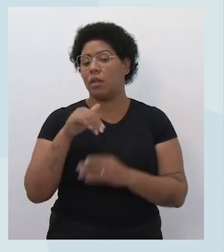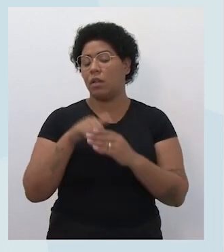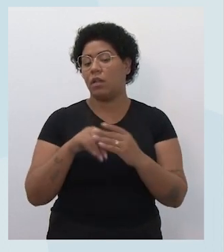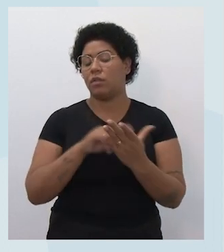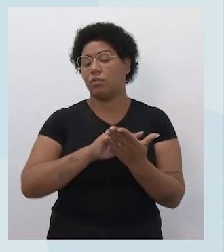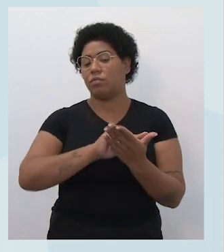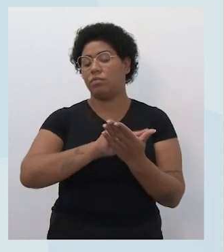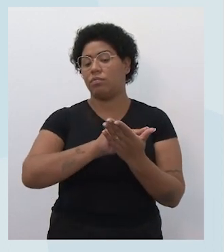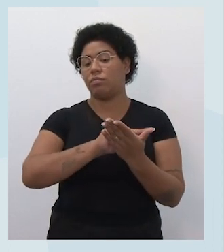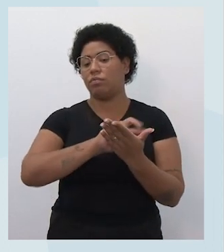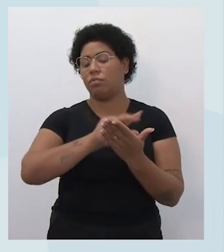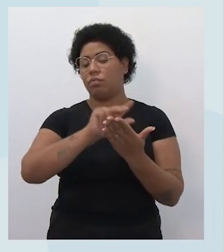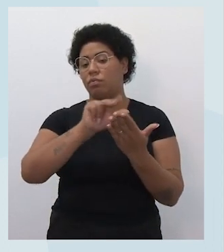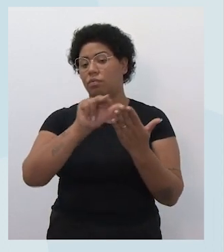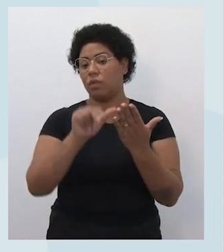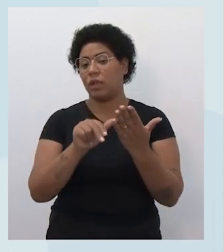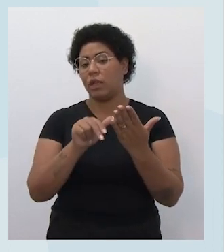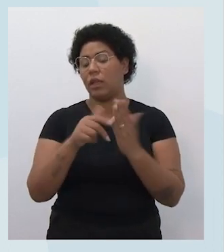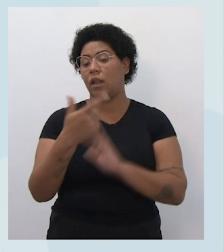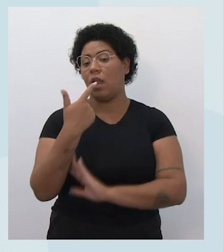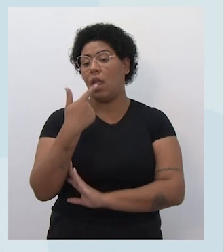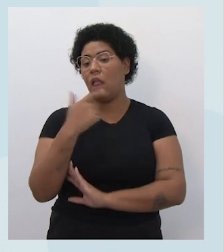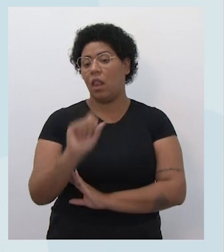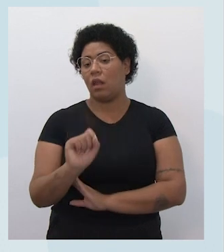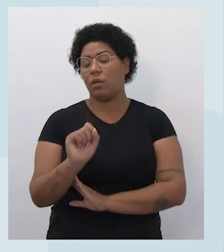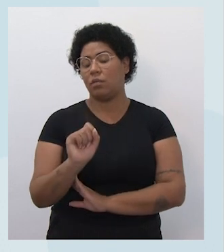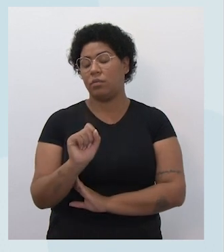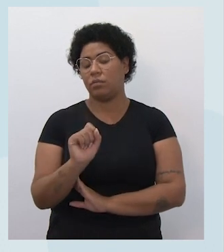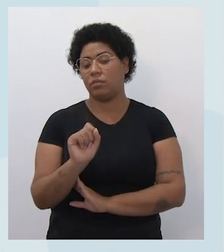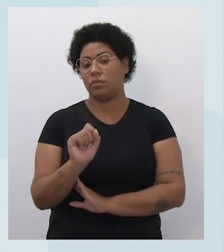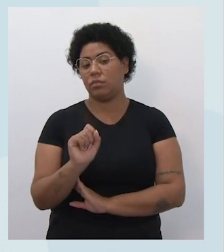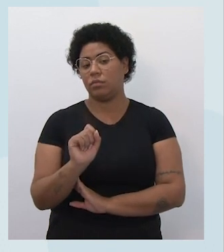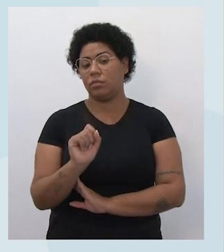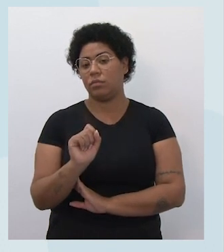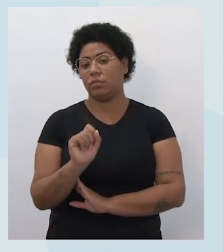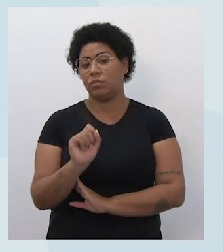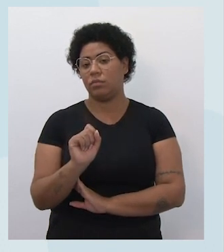são os componentes da área de linguagens. Próximo slide.